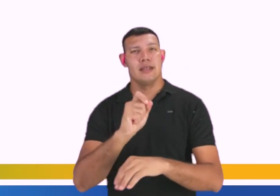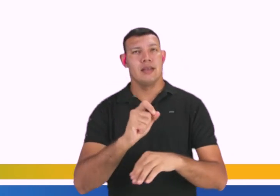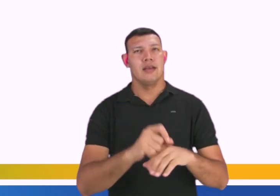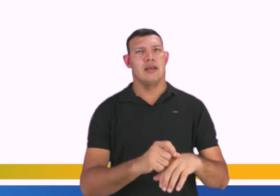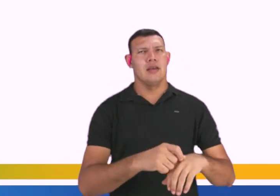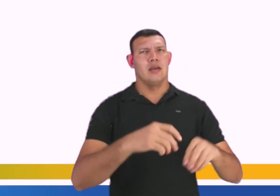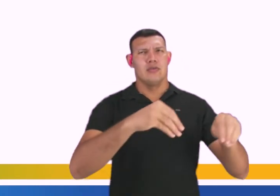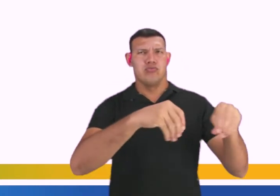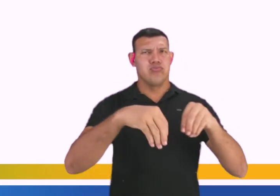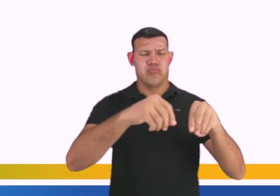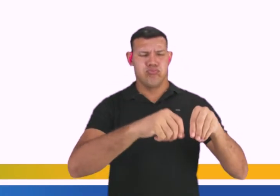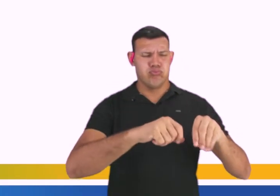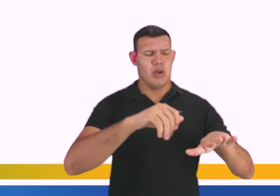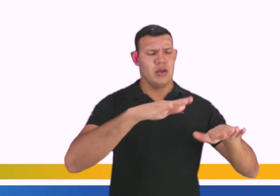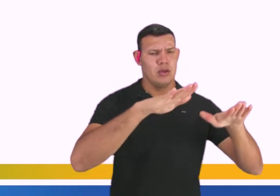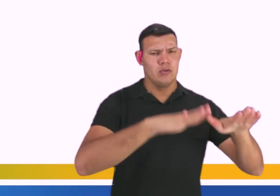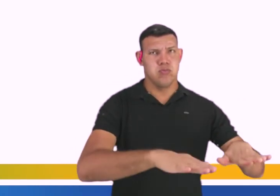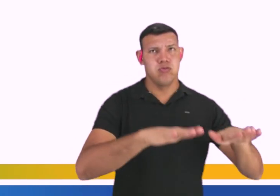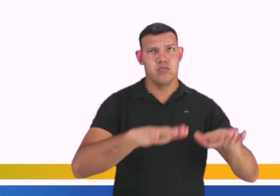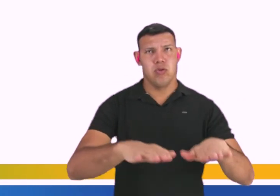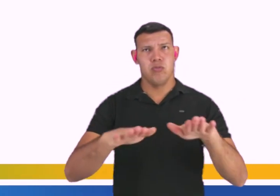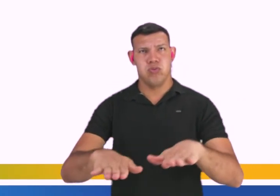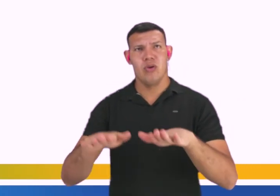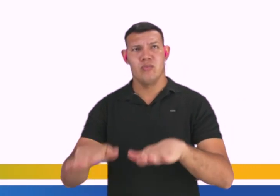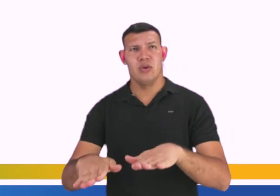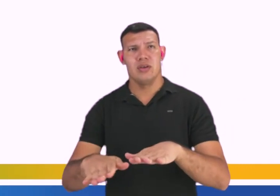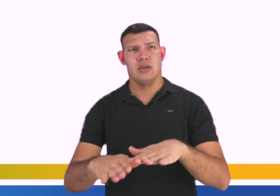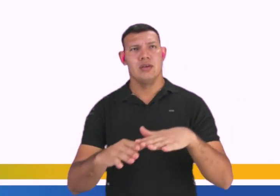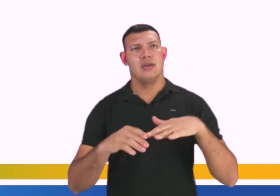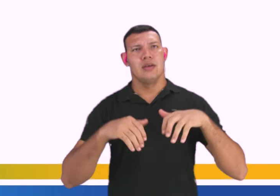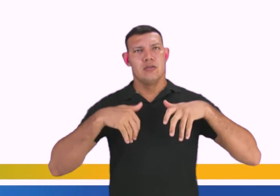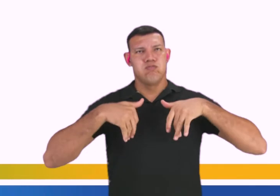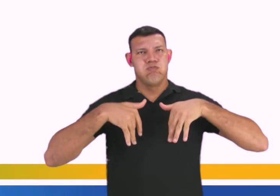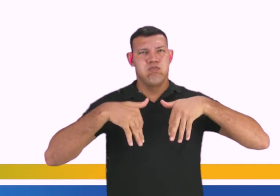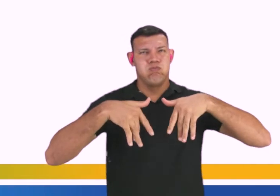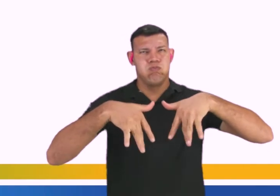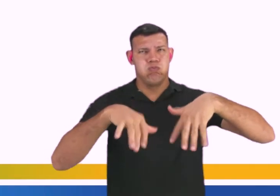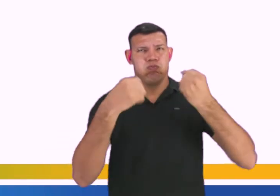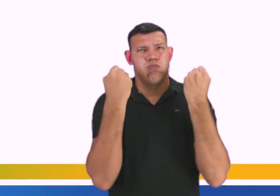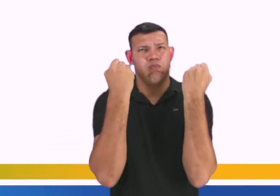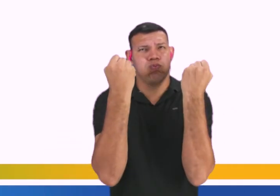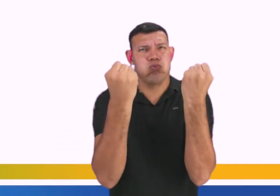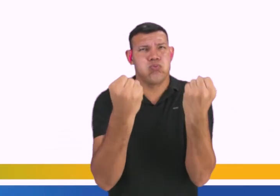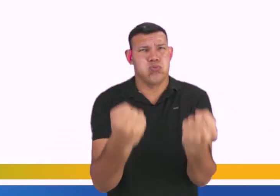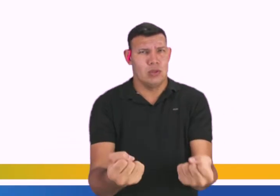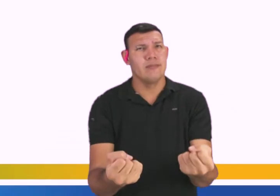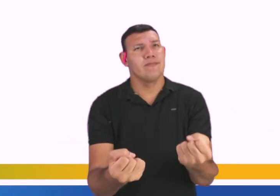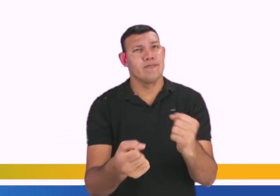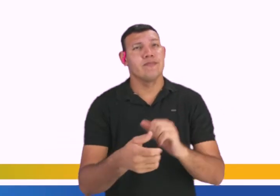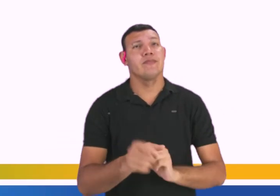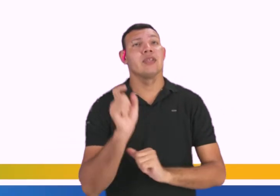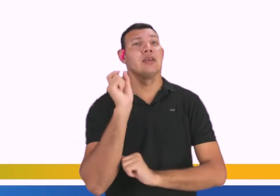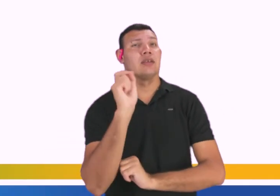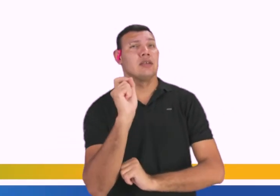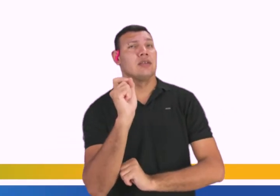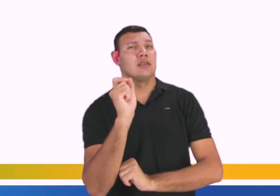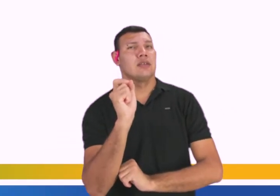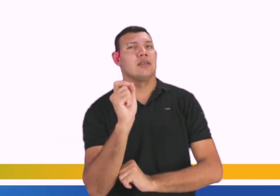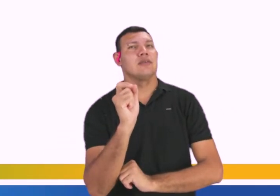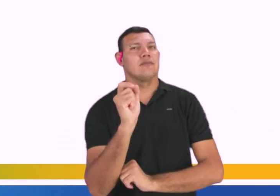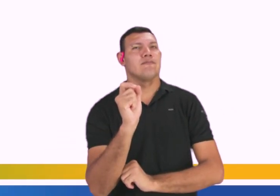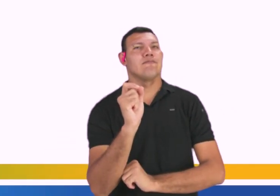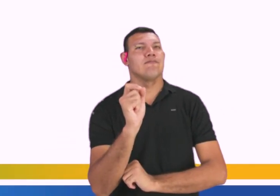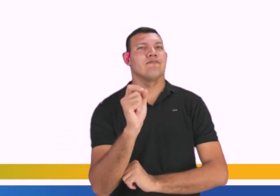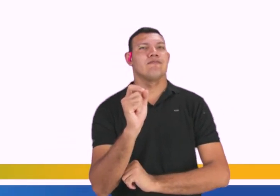tráfegos de máquina, de máquinas cada vez mais pesadas, reduzindo a produtividade das culturas. Uma das formas de